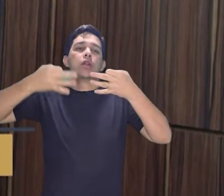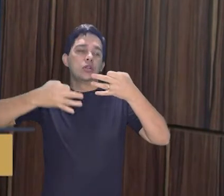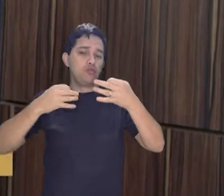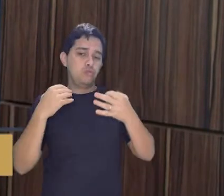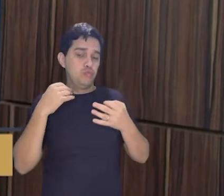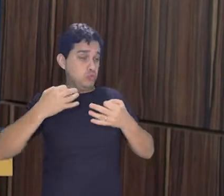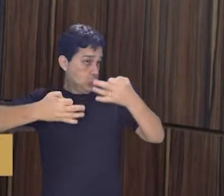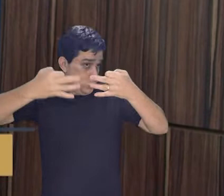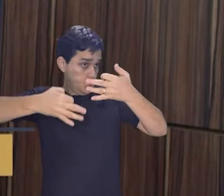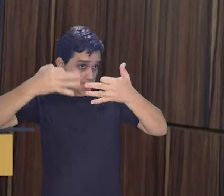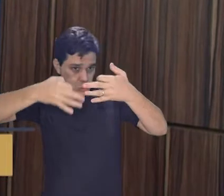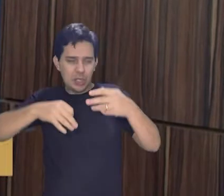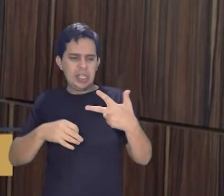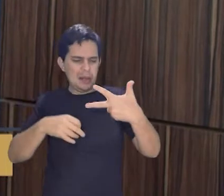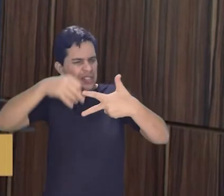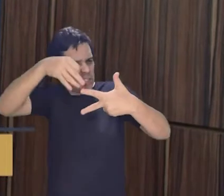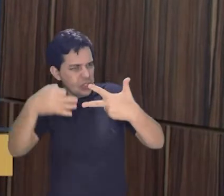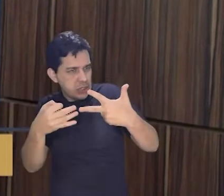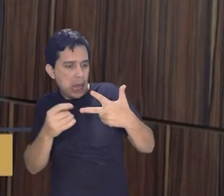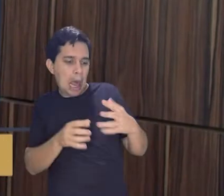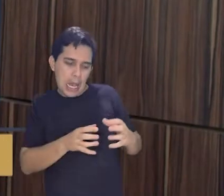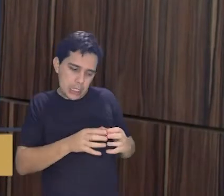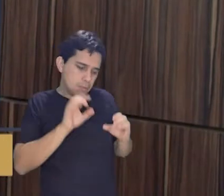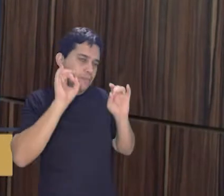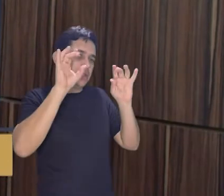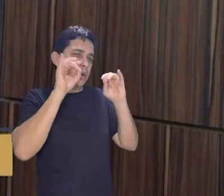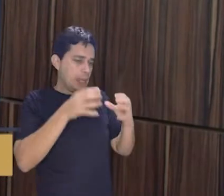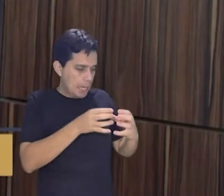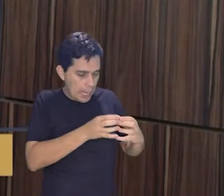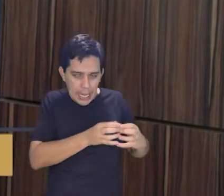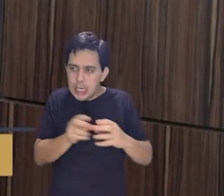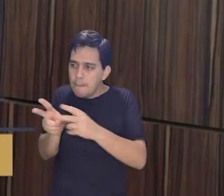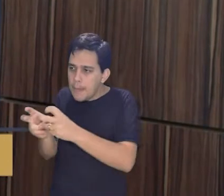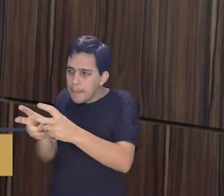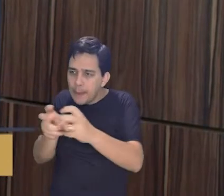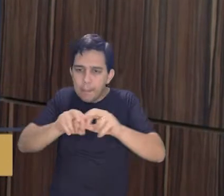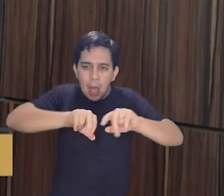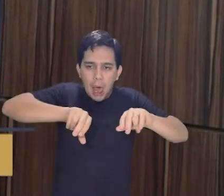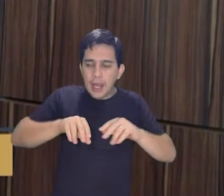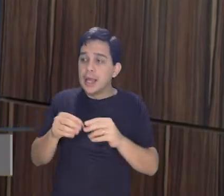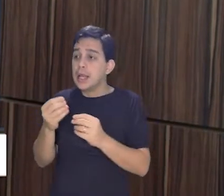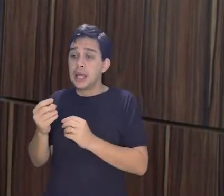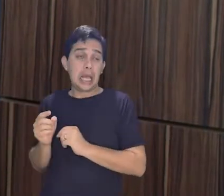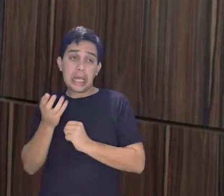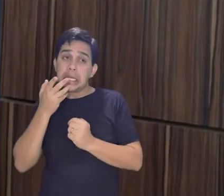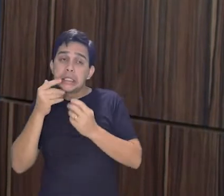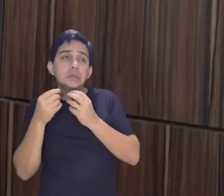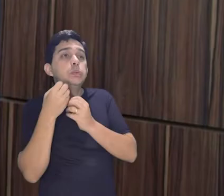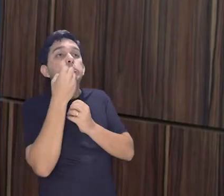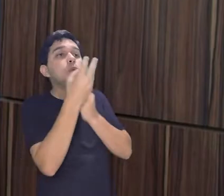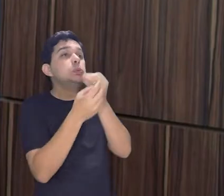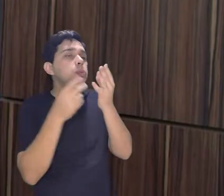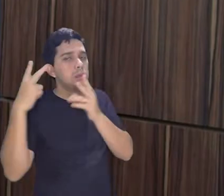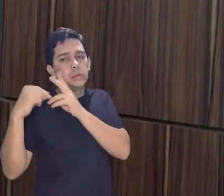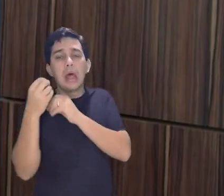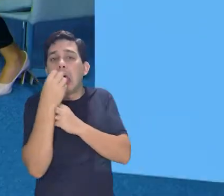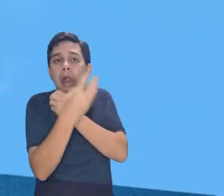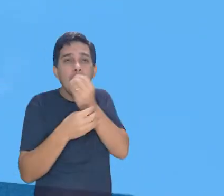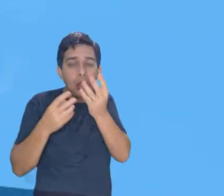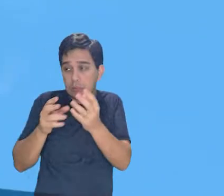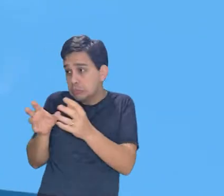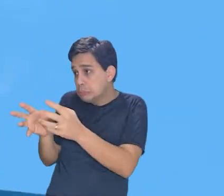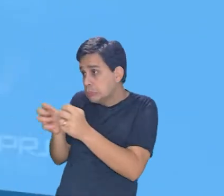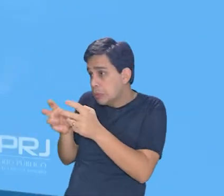dentro do tribunal de coleta e depoimento especial. A gente tem que lembrar que o depoimento especial ele pode acontecer em 2 momentos, né, de acordo com a